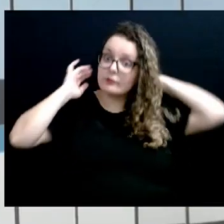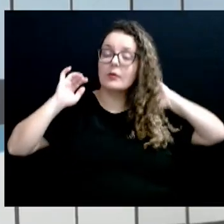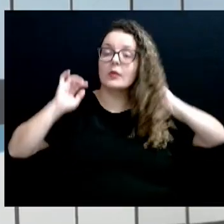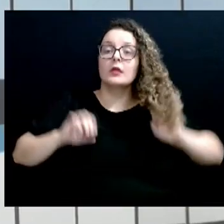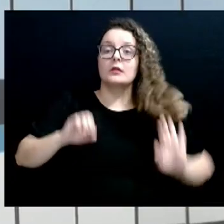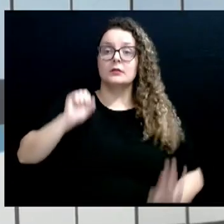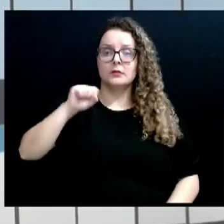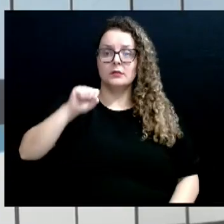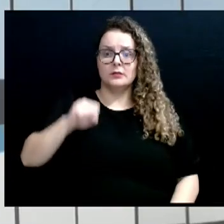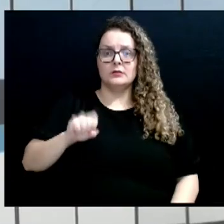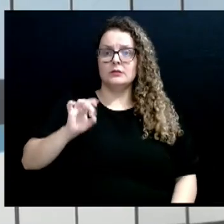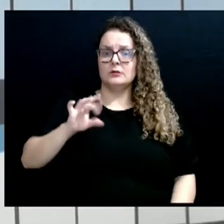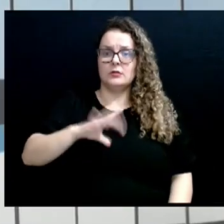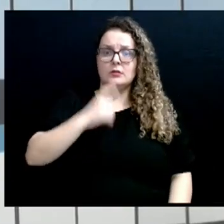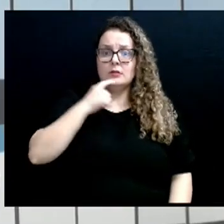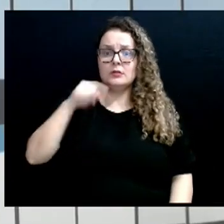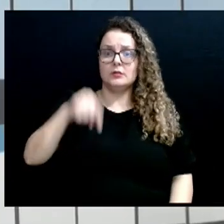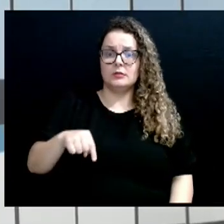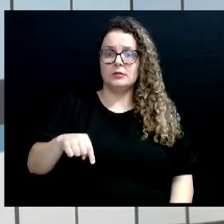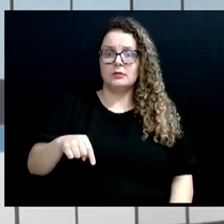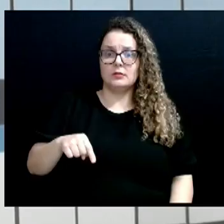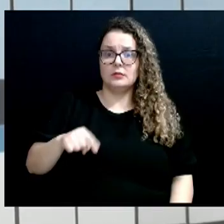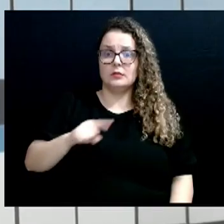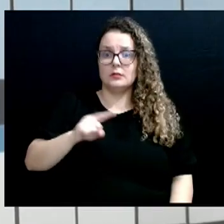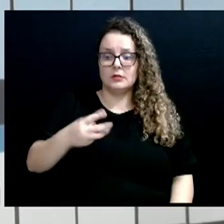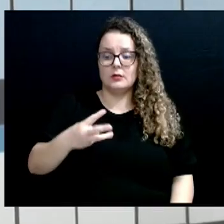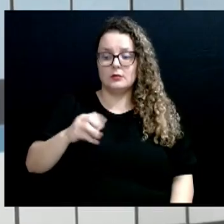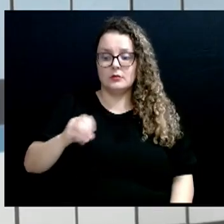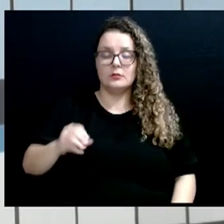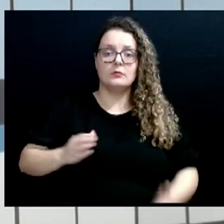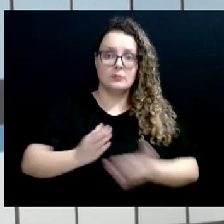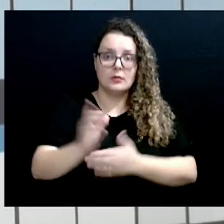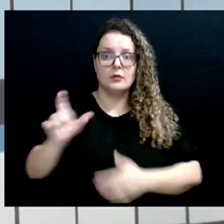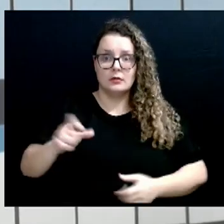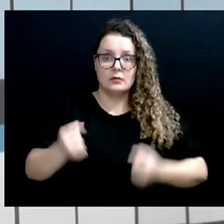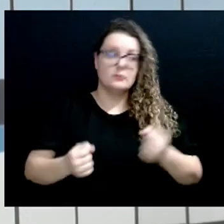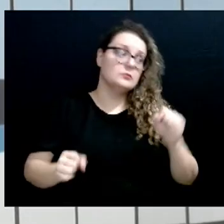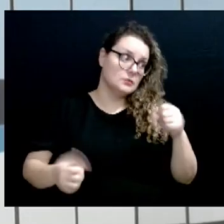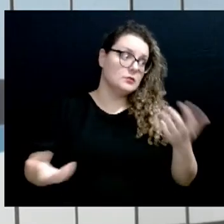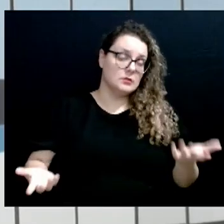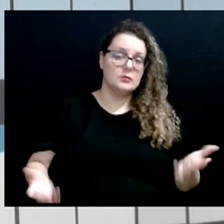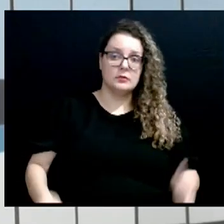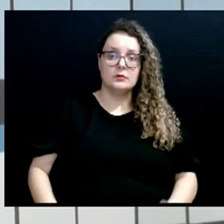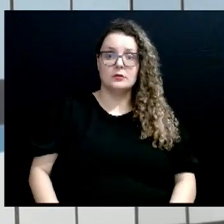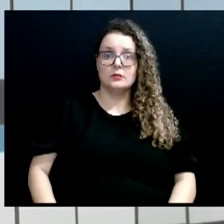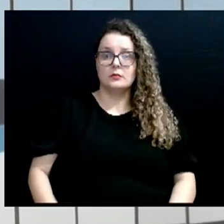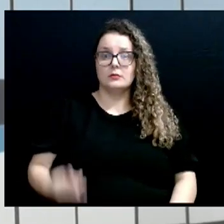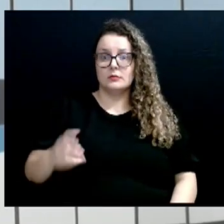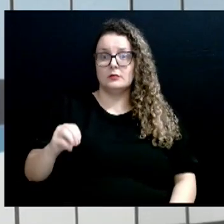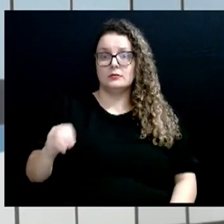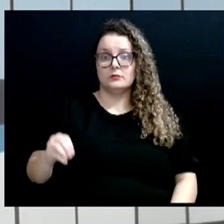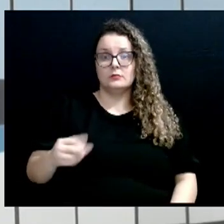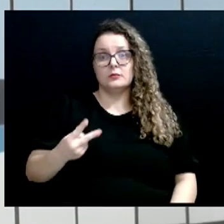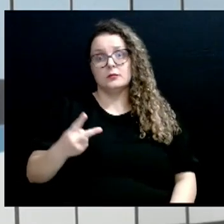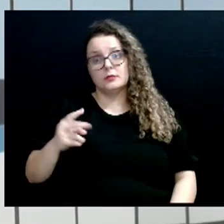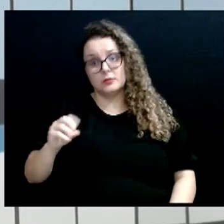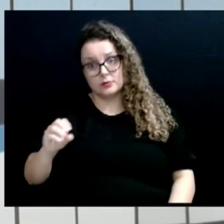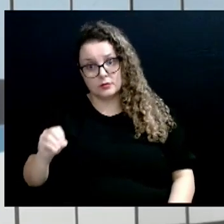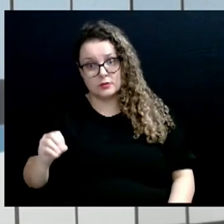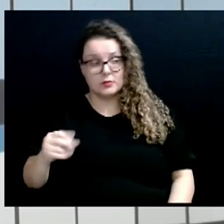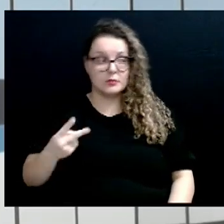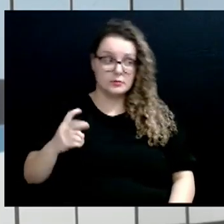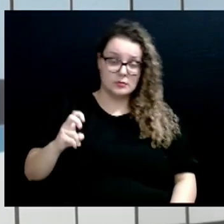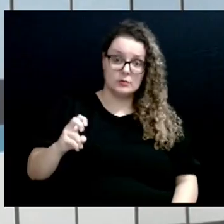são 300, não que os 300 passem no exame, né? Mas, sim, mas desses 300 que vão para o exame, pelo menos uns 200, 250 passam. Exato. Então você vai